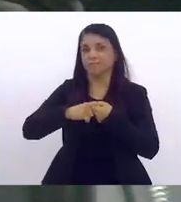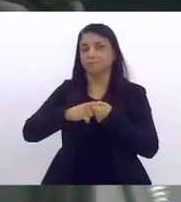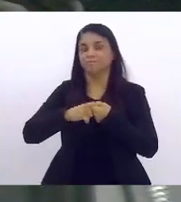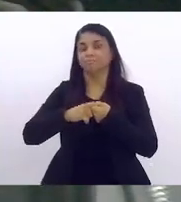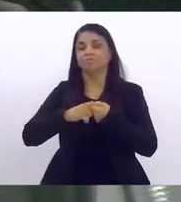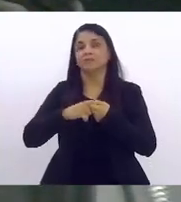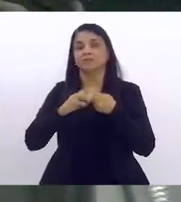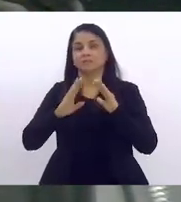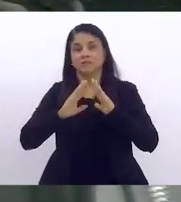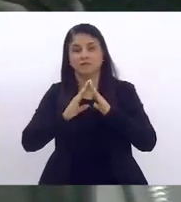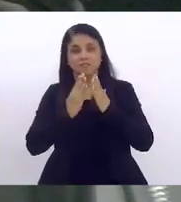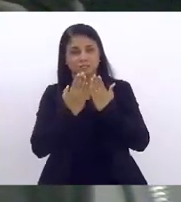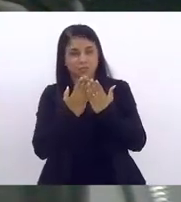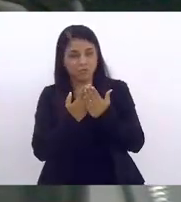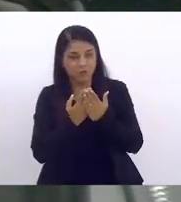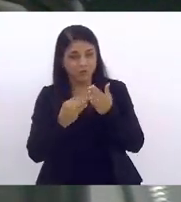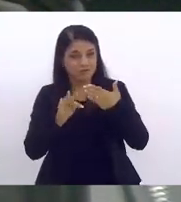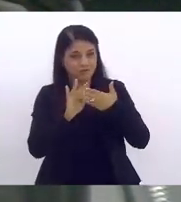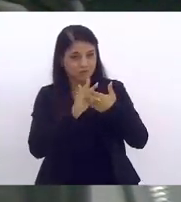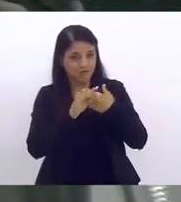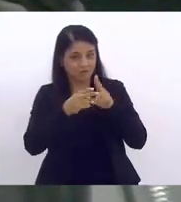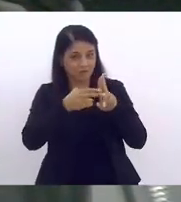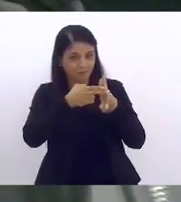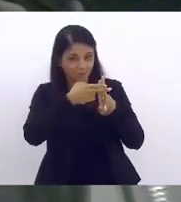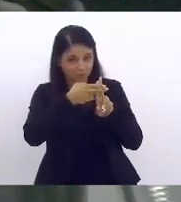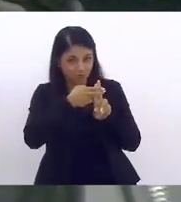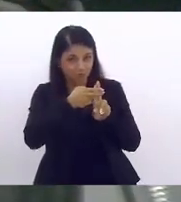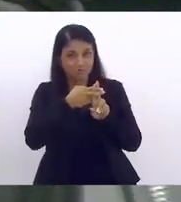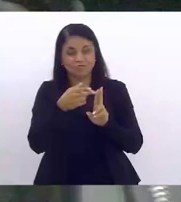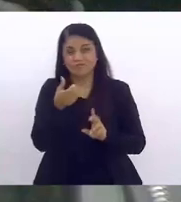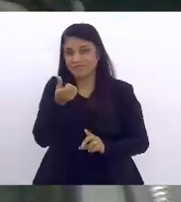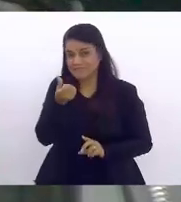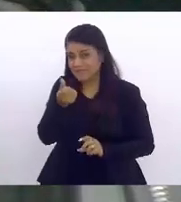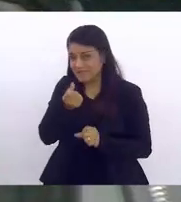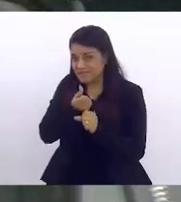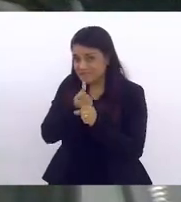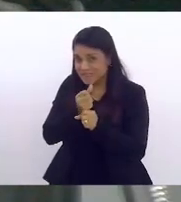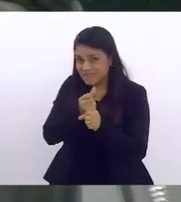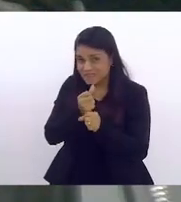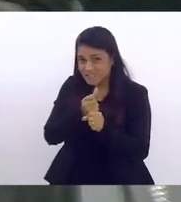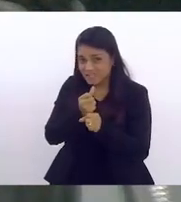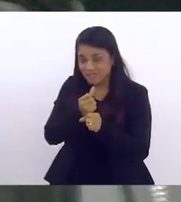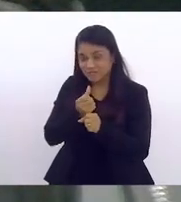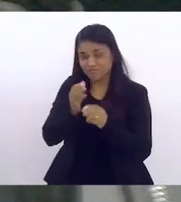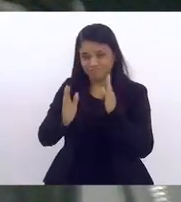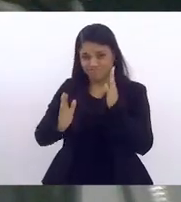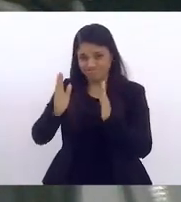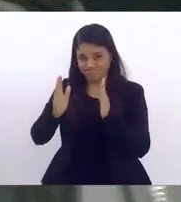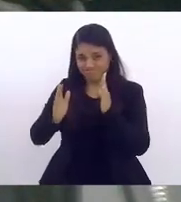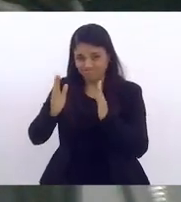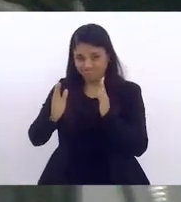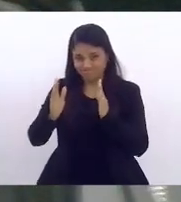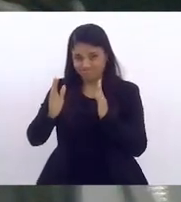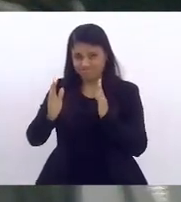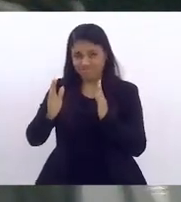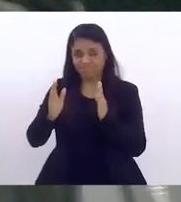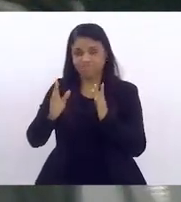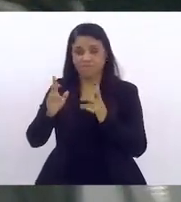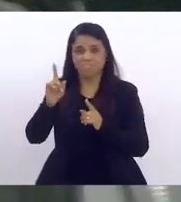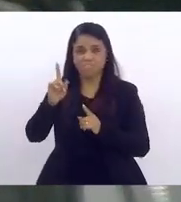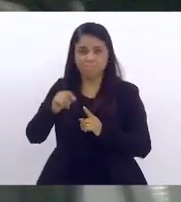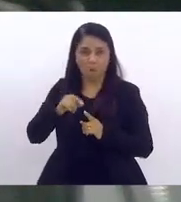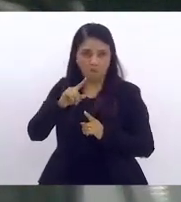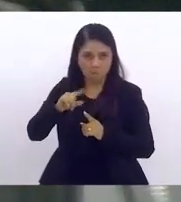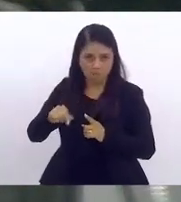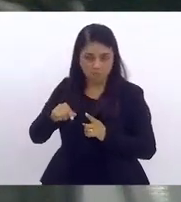SUS, que durante 6 anos isso ficou absolutamente... Gente, a gente teve 6 anos aí de desconstrução do Sistema Único